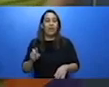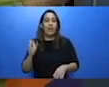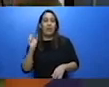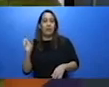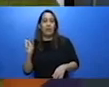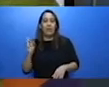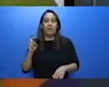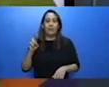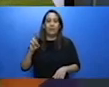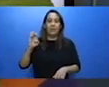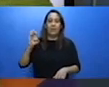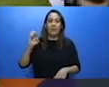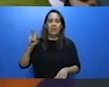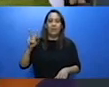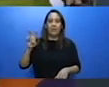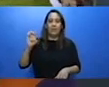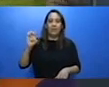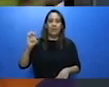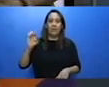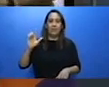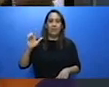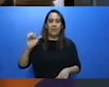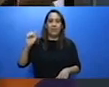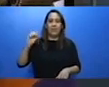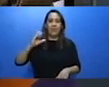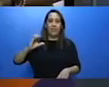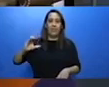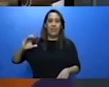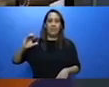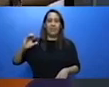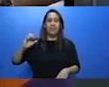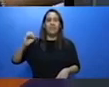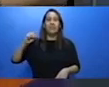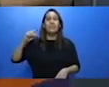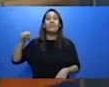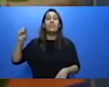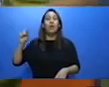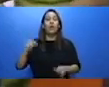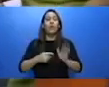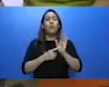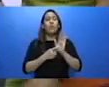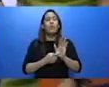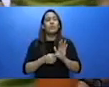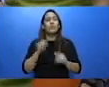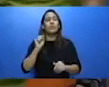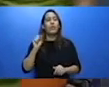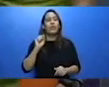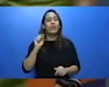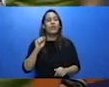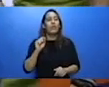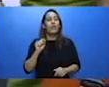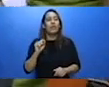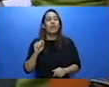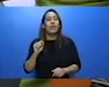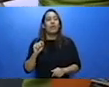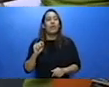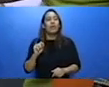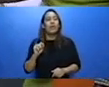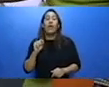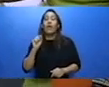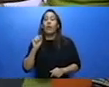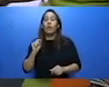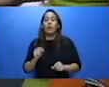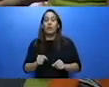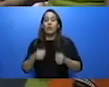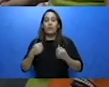Revelação é o que aconteceu, né? Depois de ter feito o experimento. O que devemos